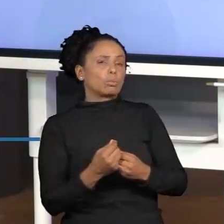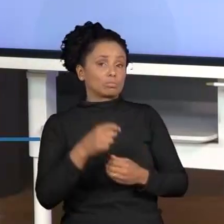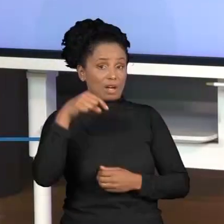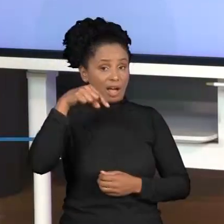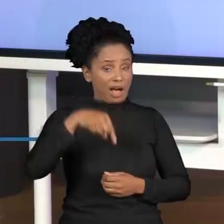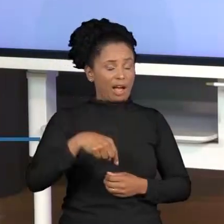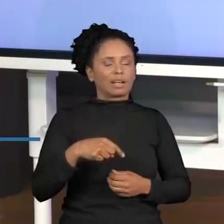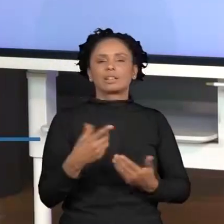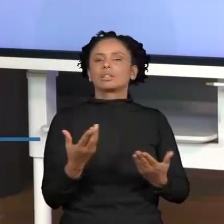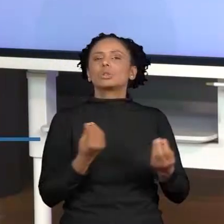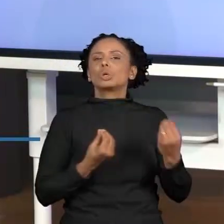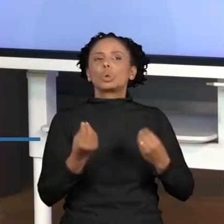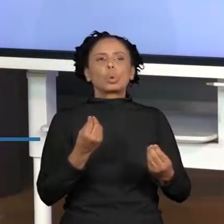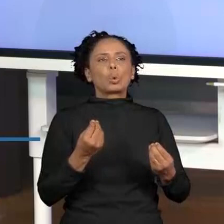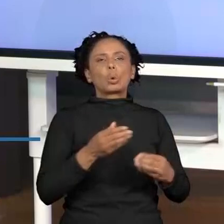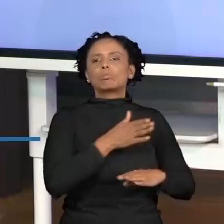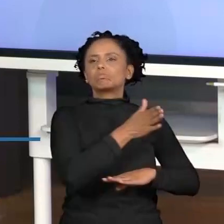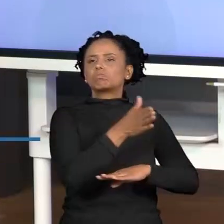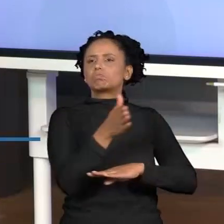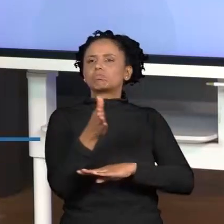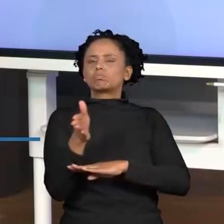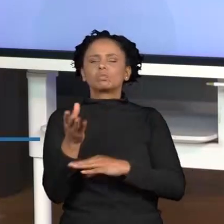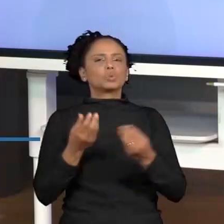gente tem aqui no Brasil?